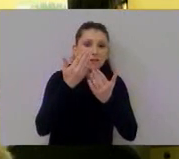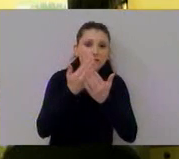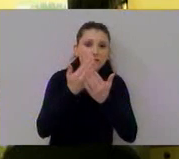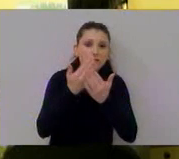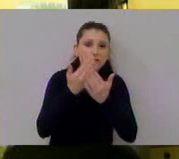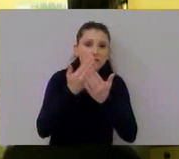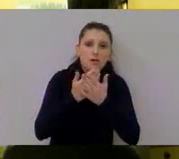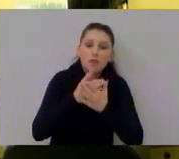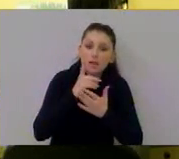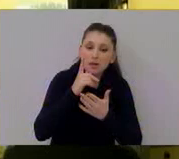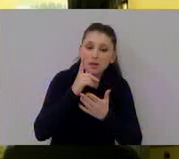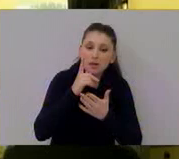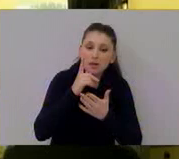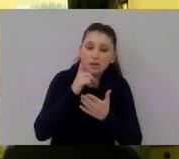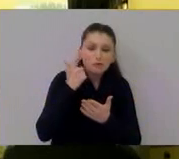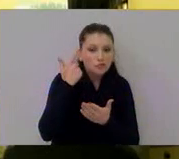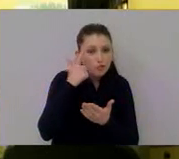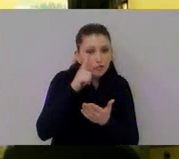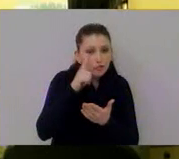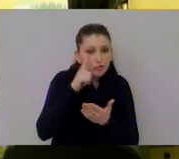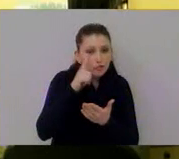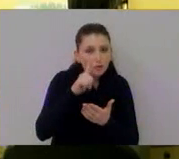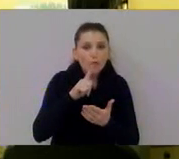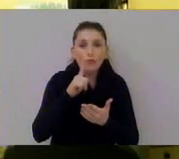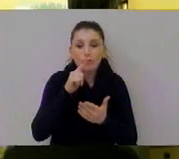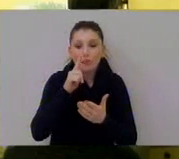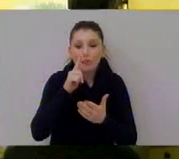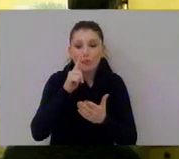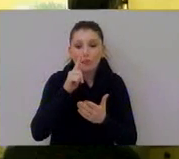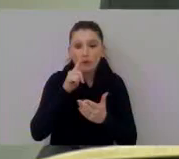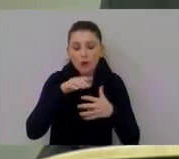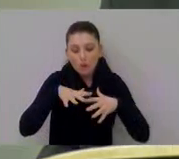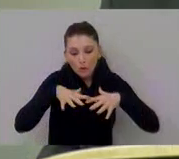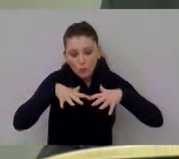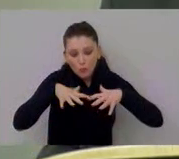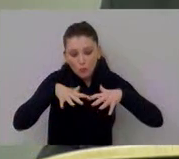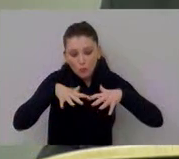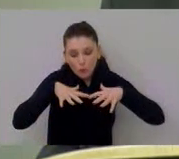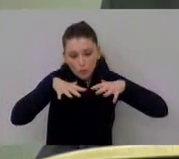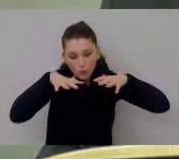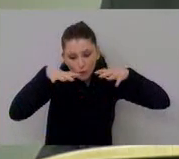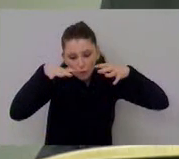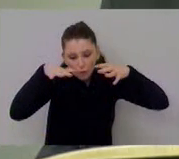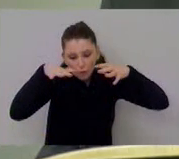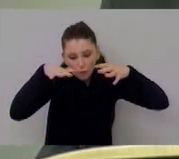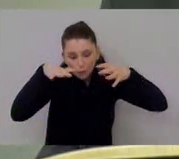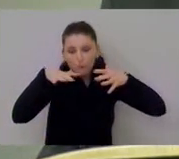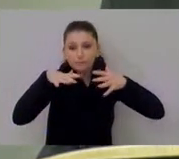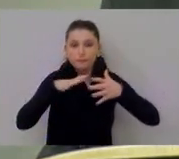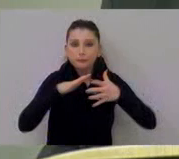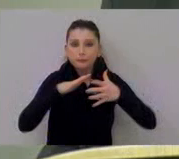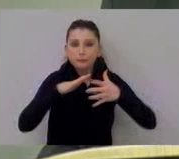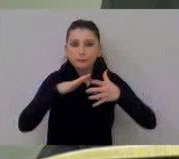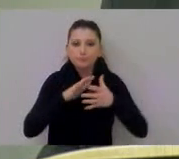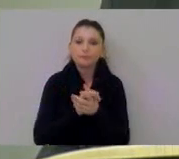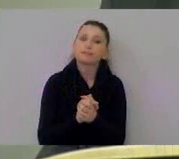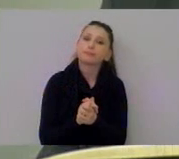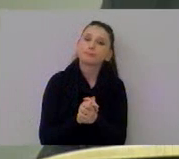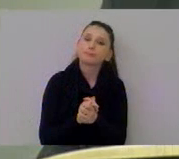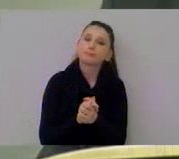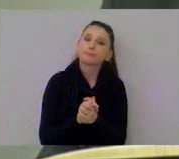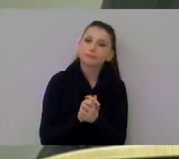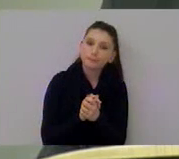mas vai amenizar a distância que é do rio